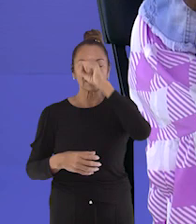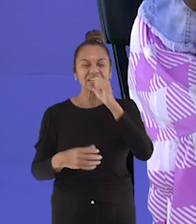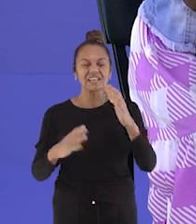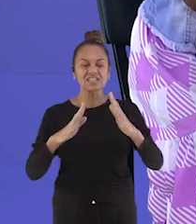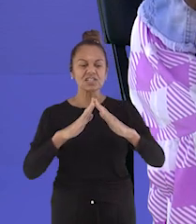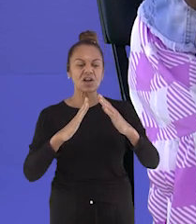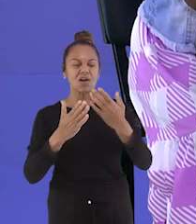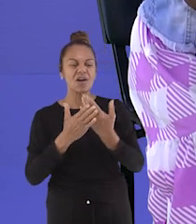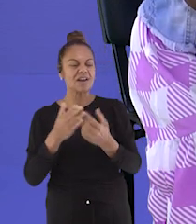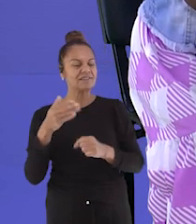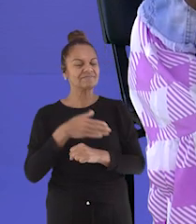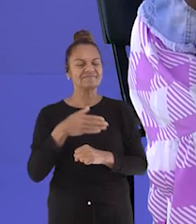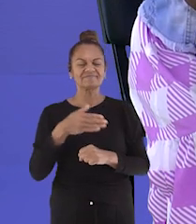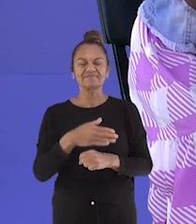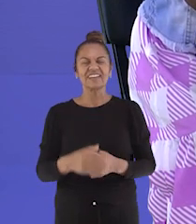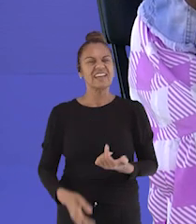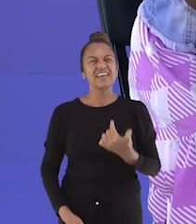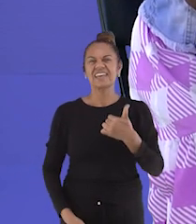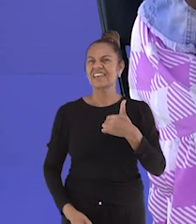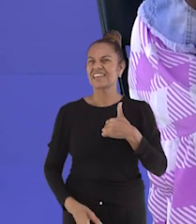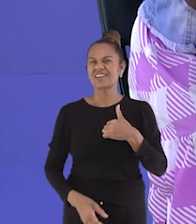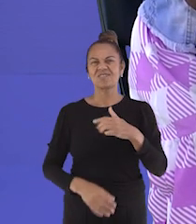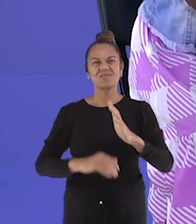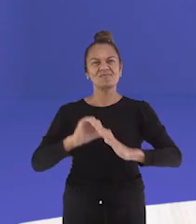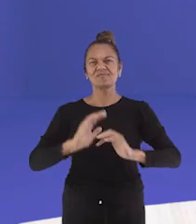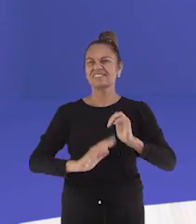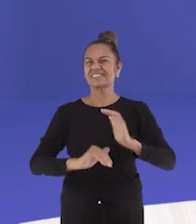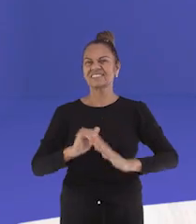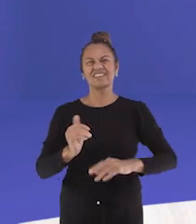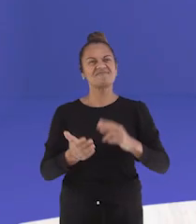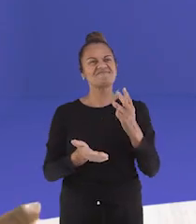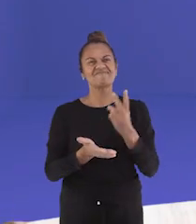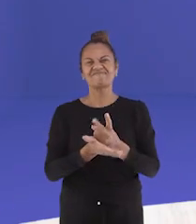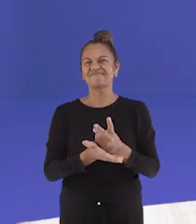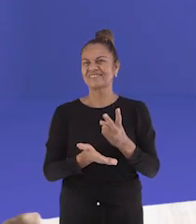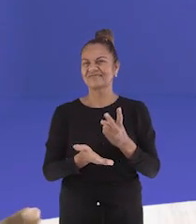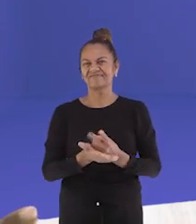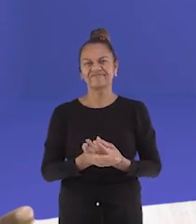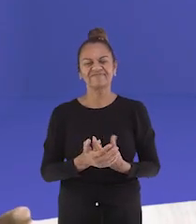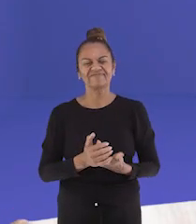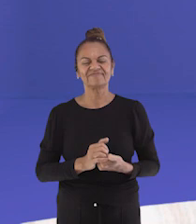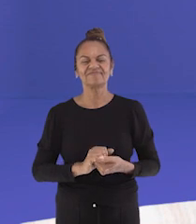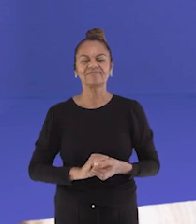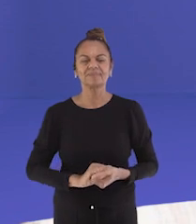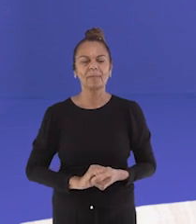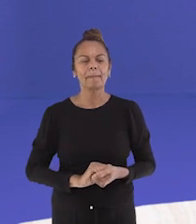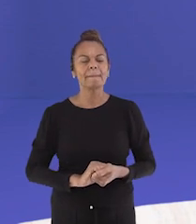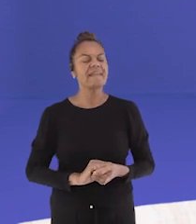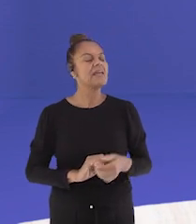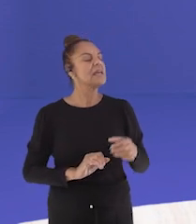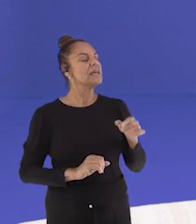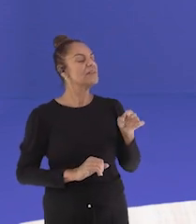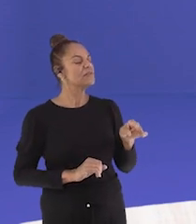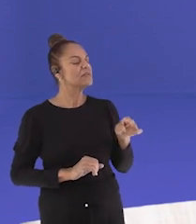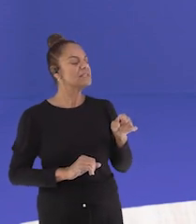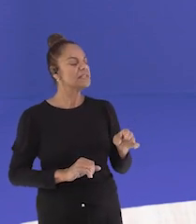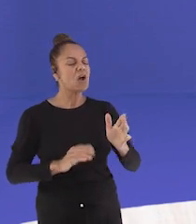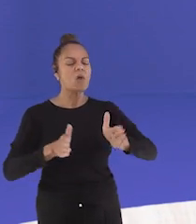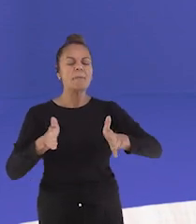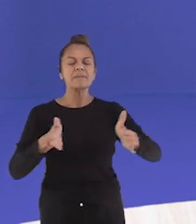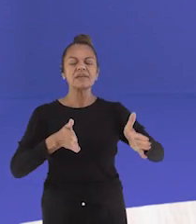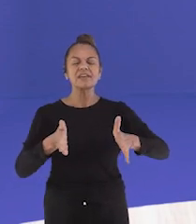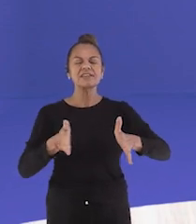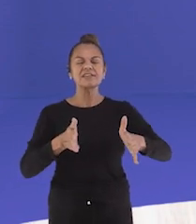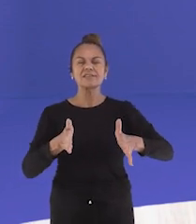não consigo ser outra coisa, não ser professora. E esse período que você passou ministrando aulas